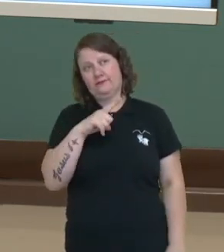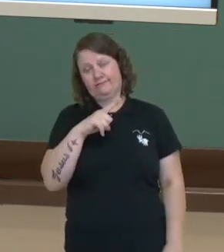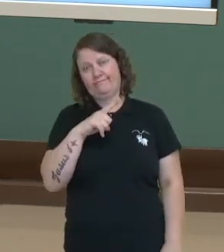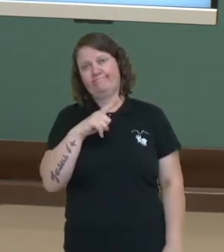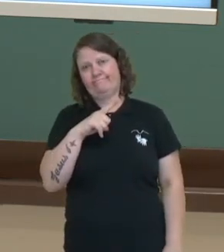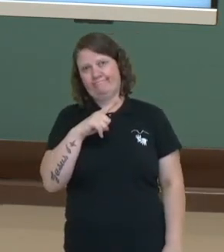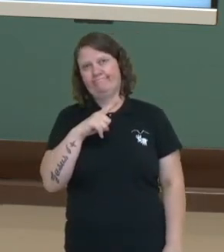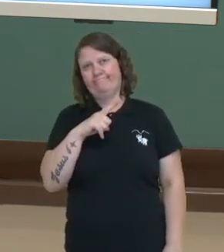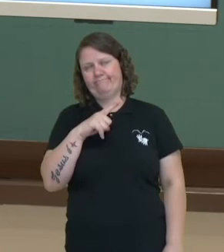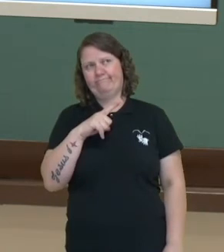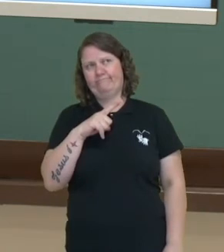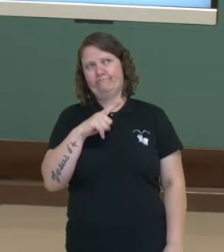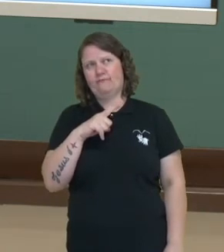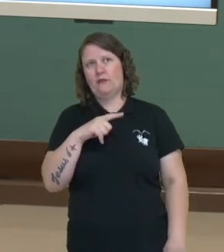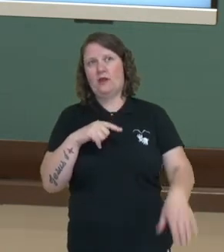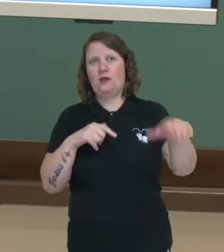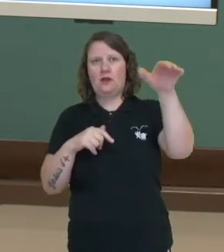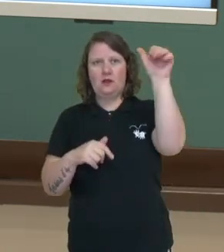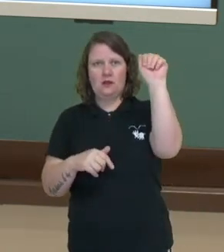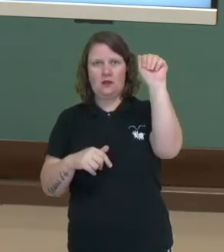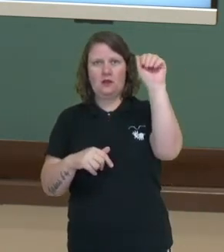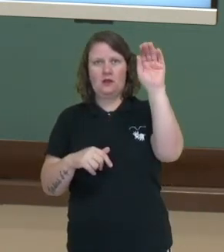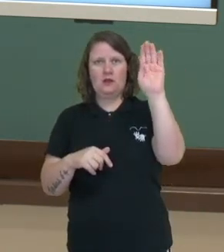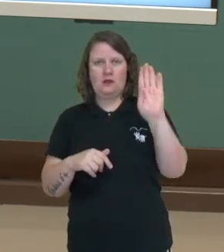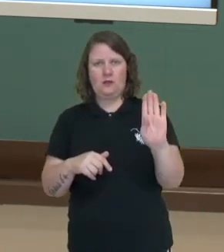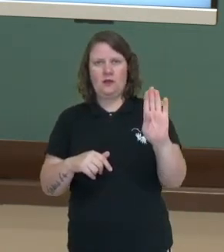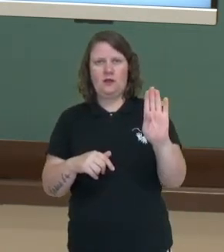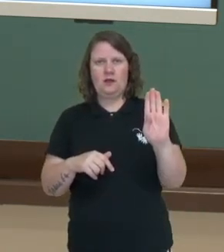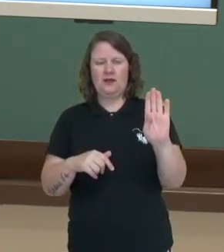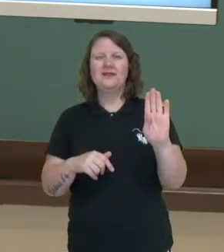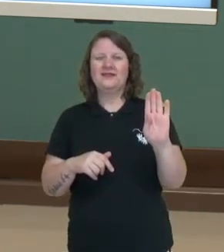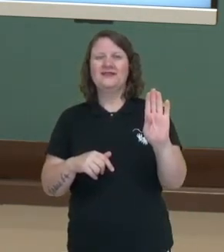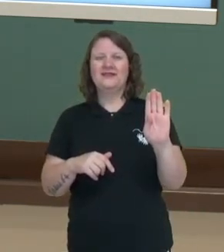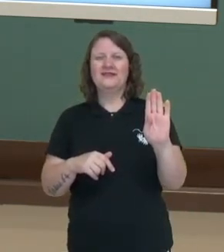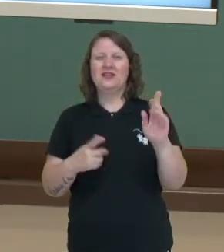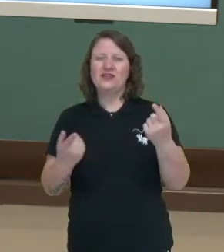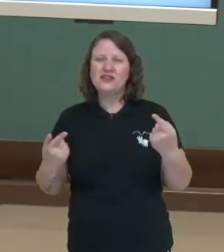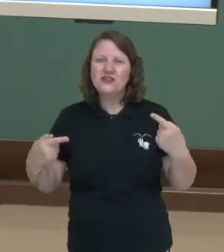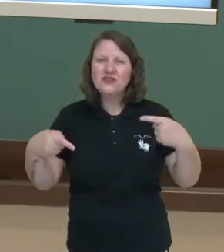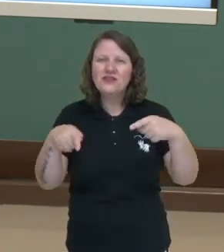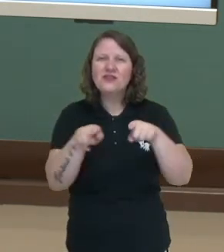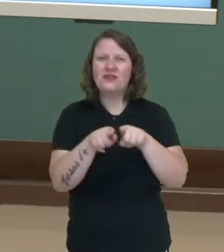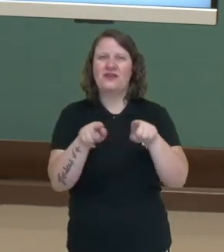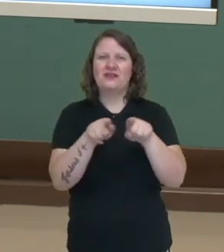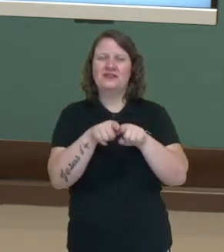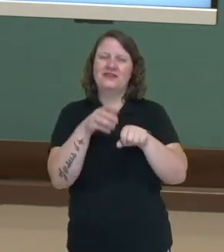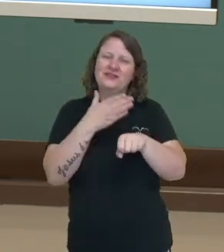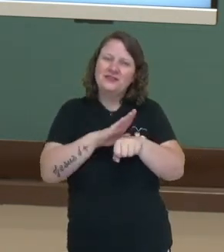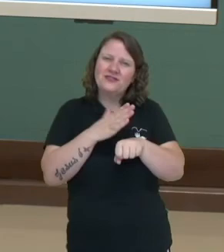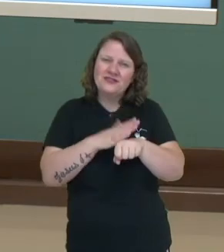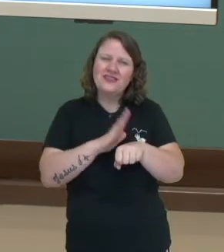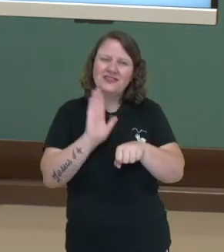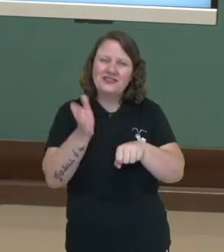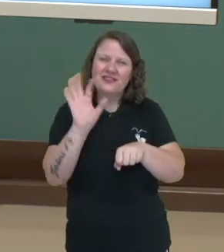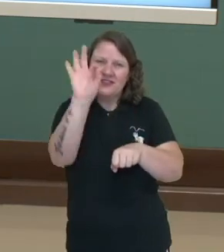era real. Isso mesmo. Desculpa aí a leitura. Retome o exercício e